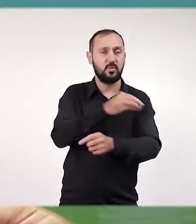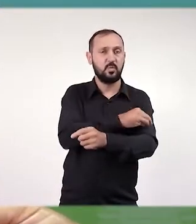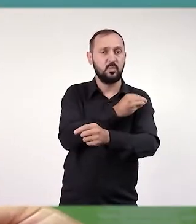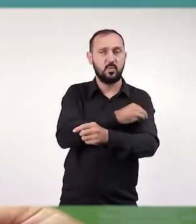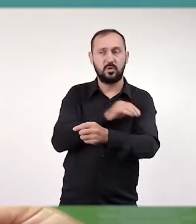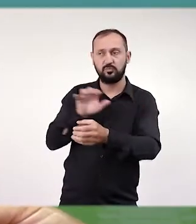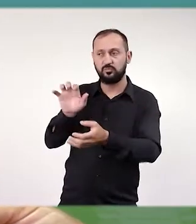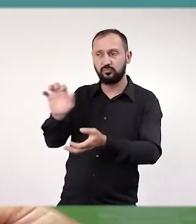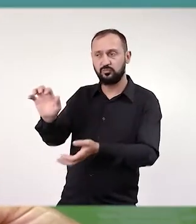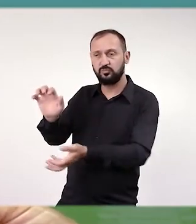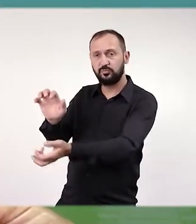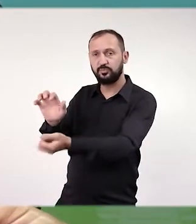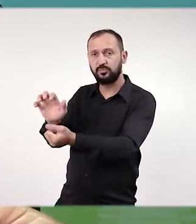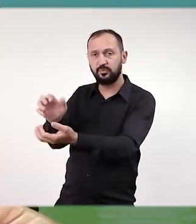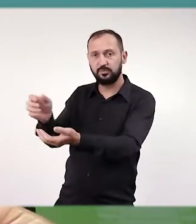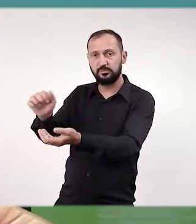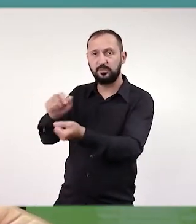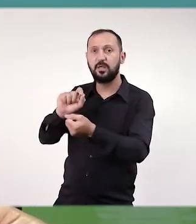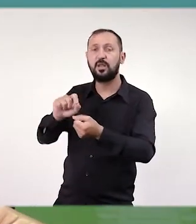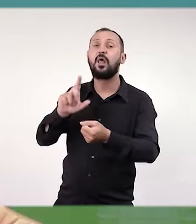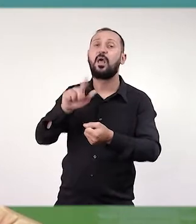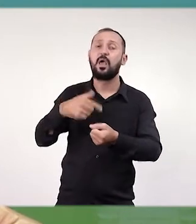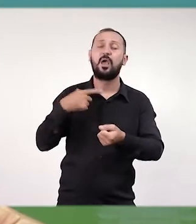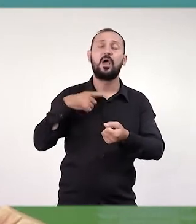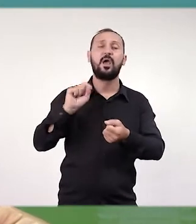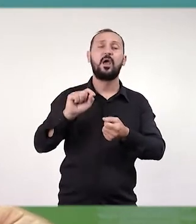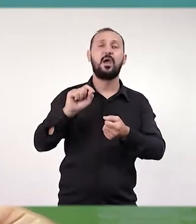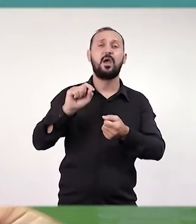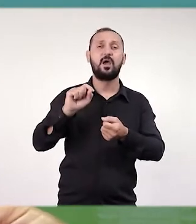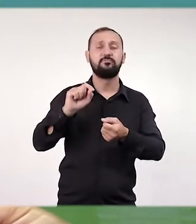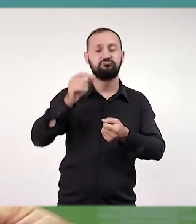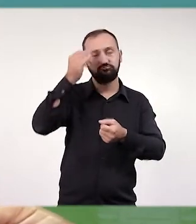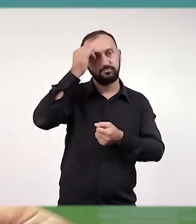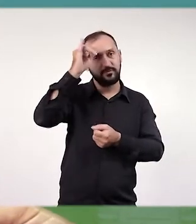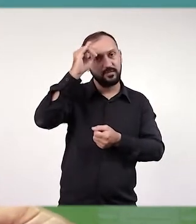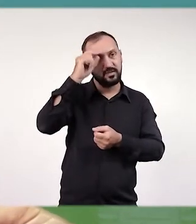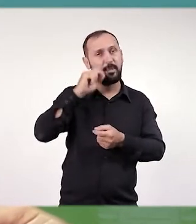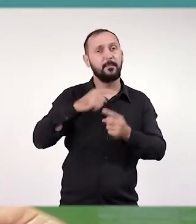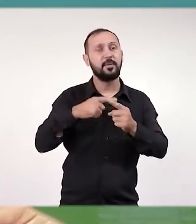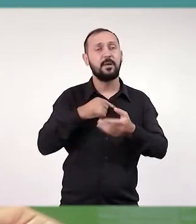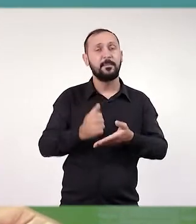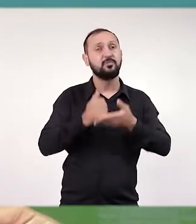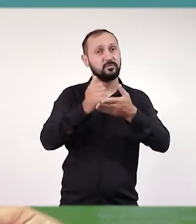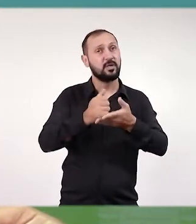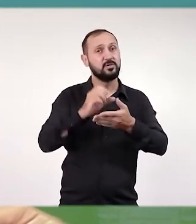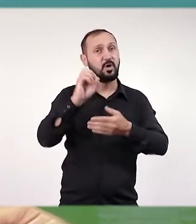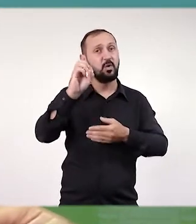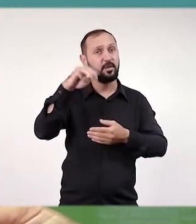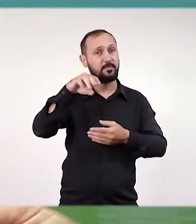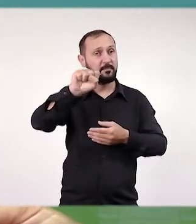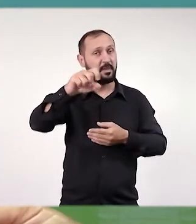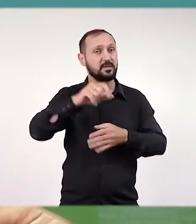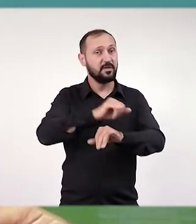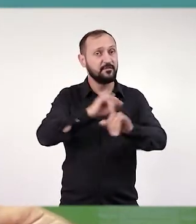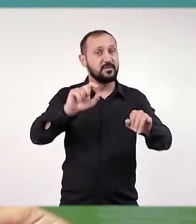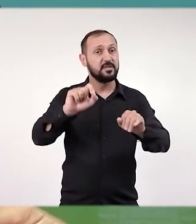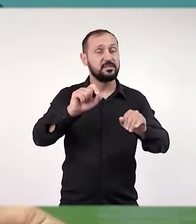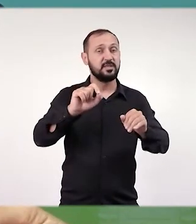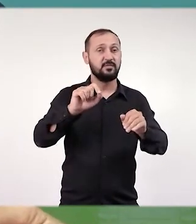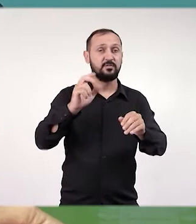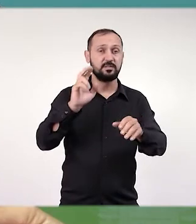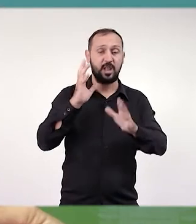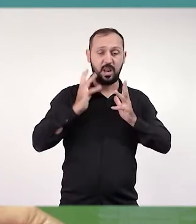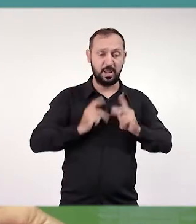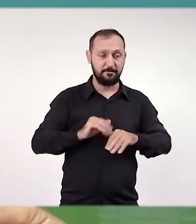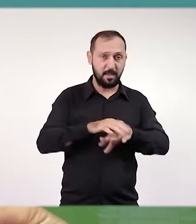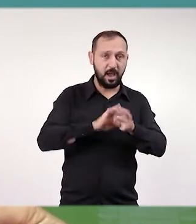álcool gel é uma ação profilática e já reconhecida pela Organização Mundial de Saúde, né? A higiene das mãos é uma das